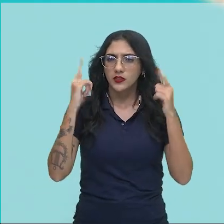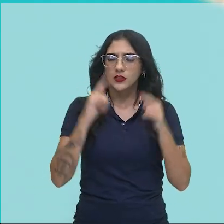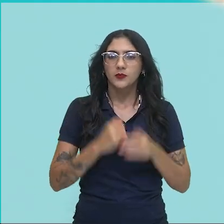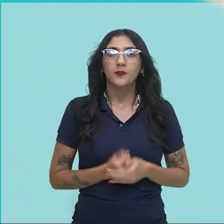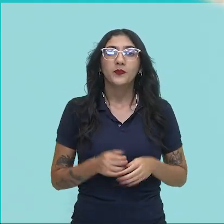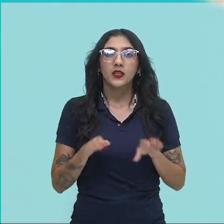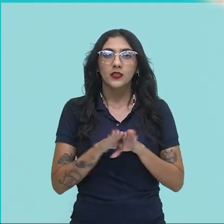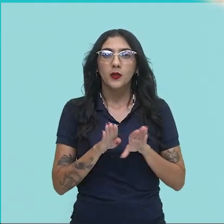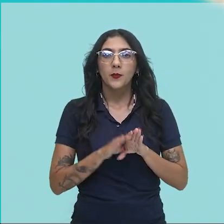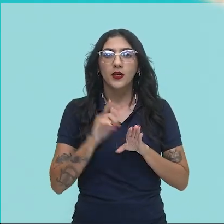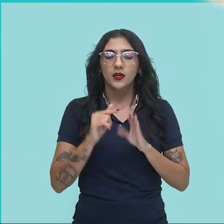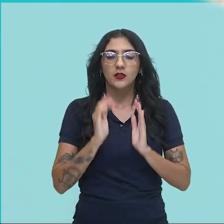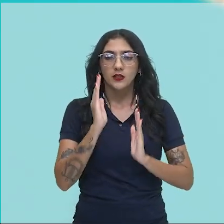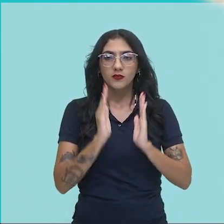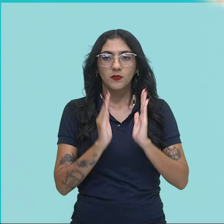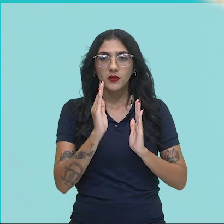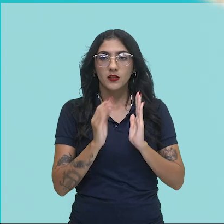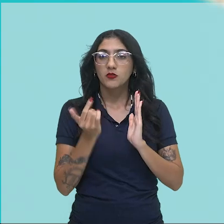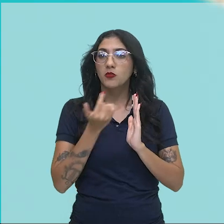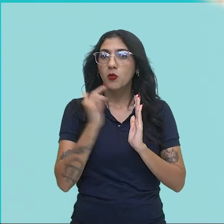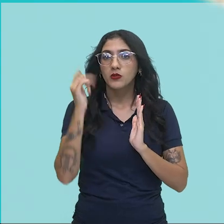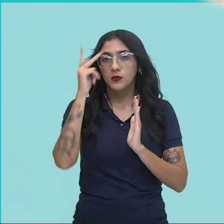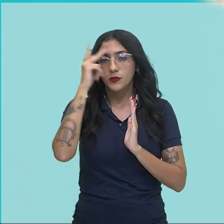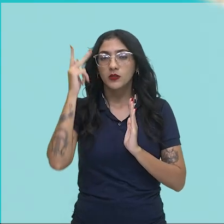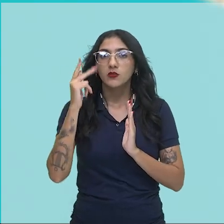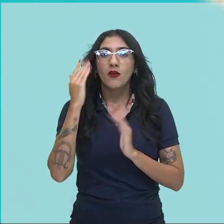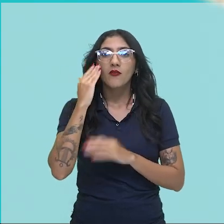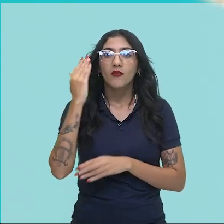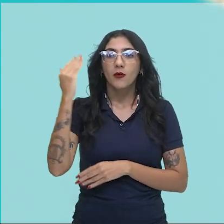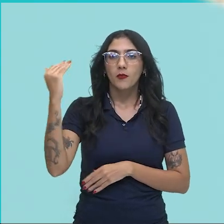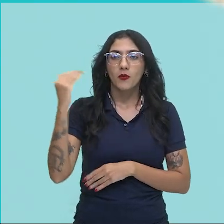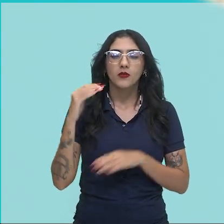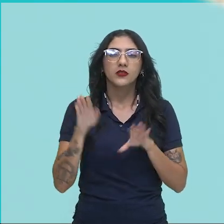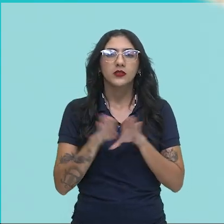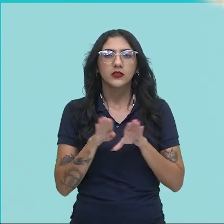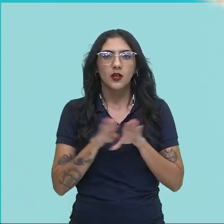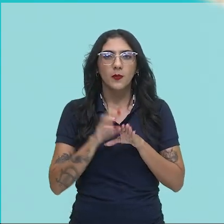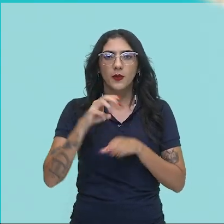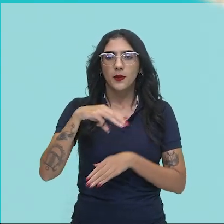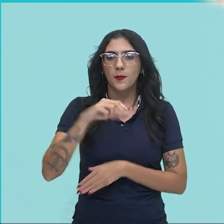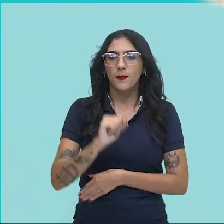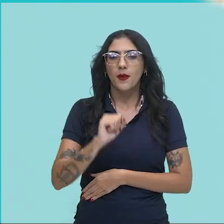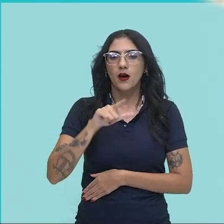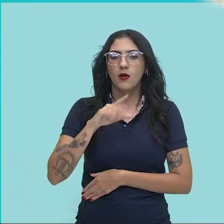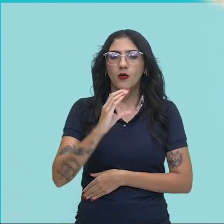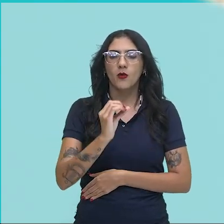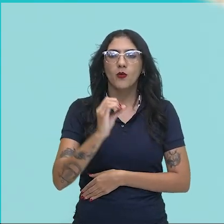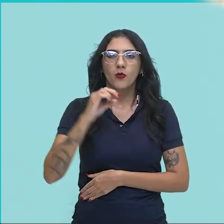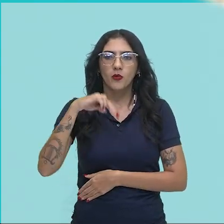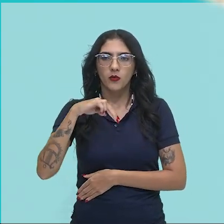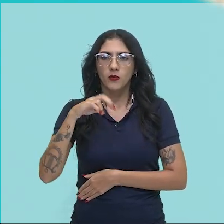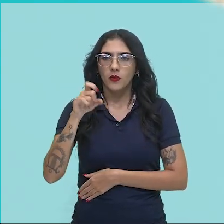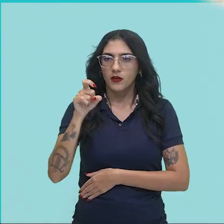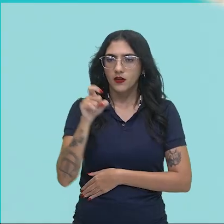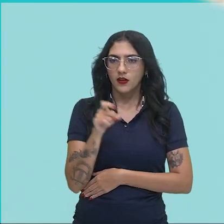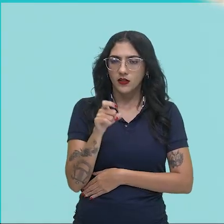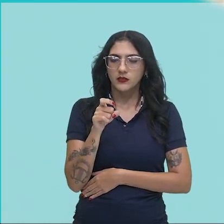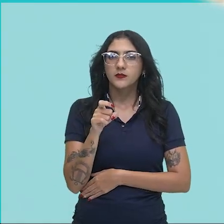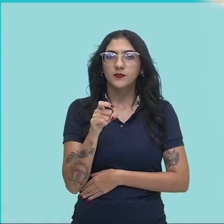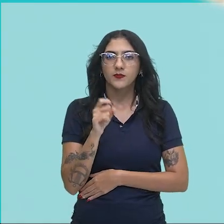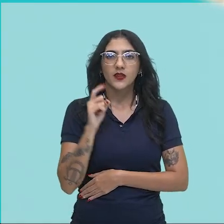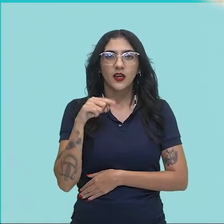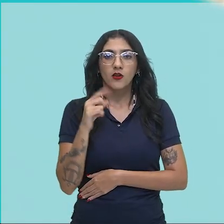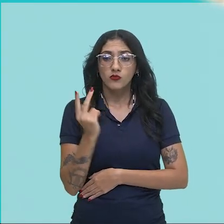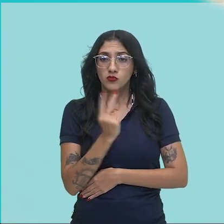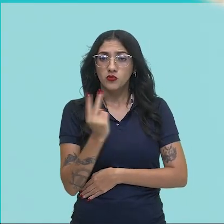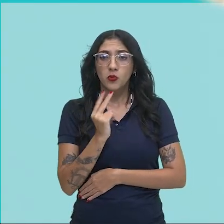mesma época de uma outra pessoa que lutou, que foi Malcolm X, que é o Malcolm X, né? Eles nunca